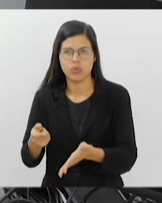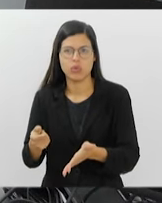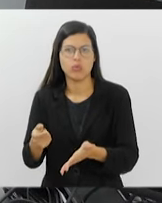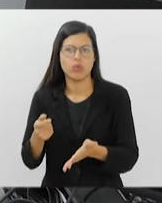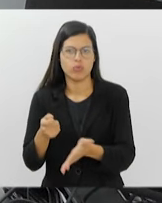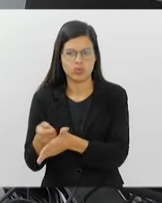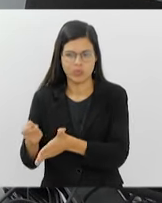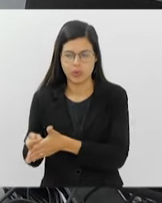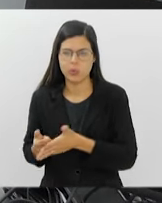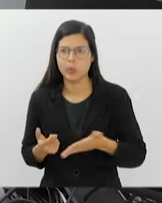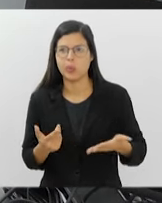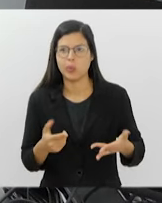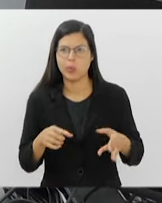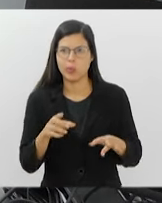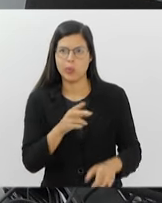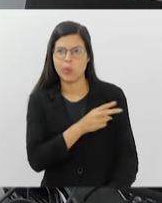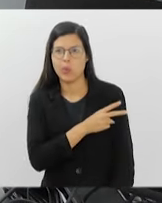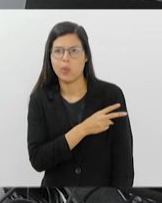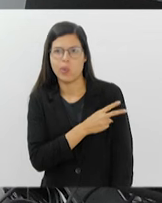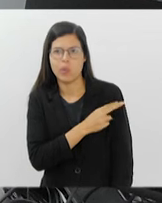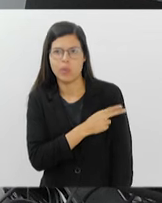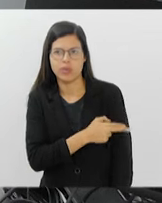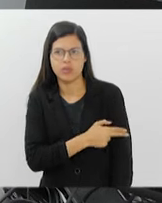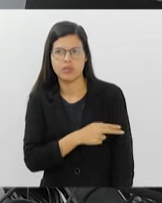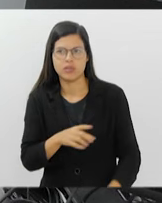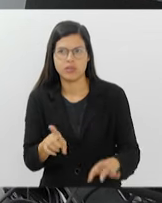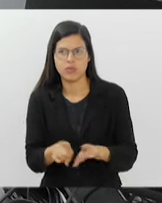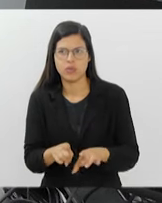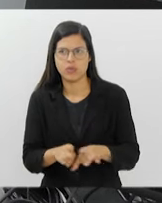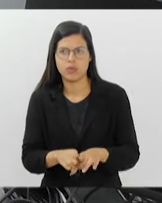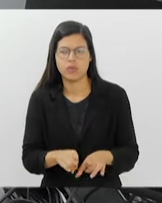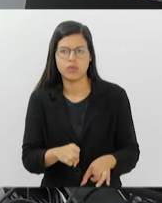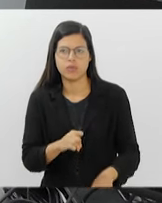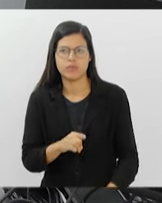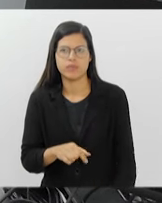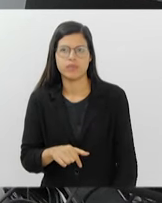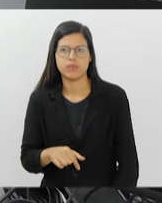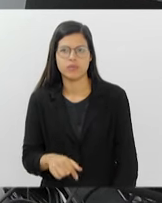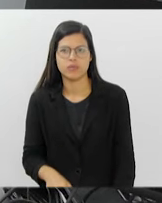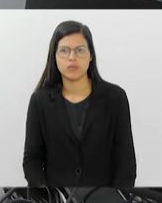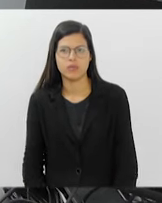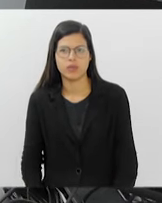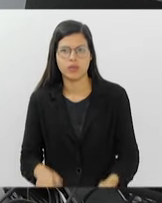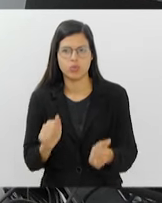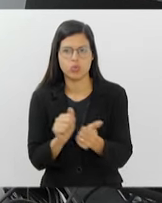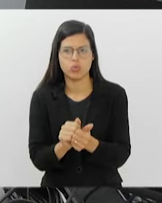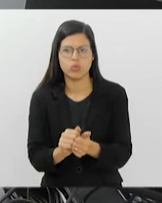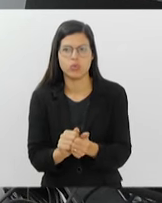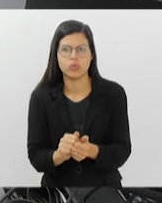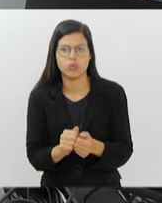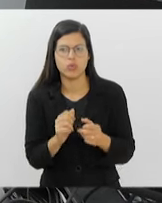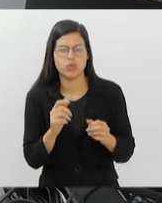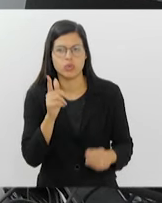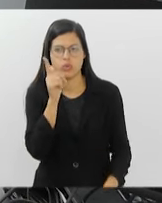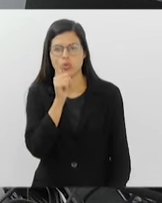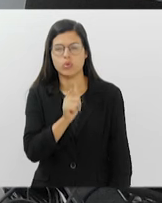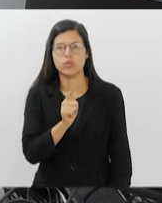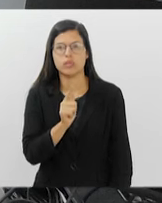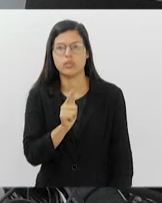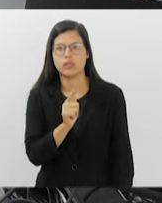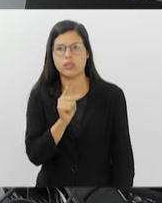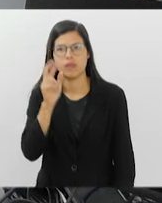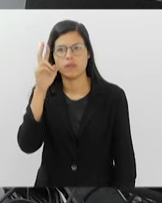a Comandante também o nosso Coronel estará conosco lá para que a gente possa